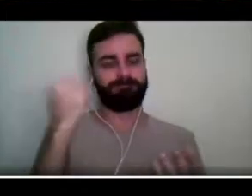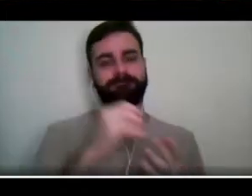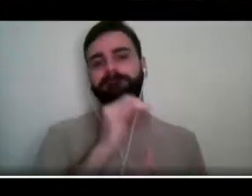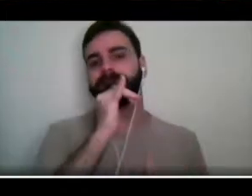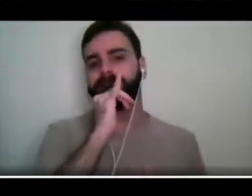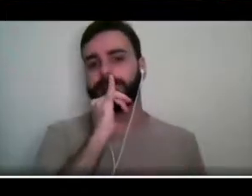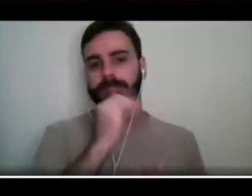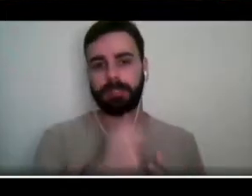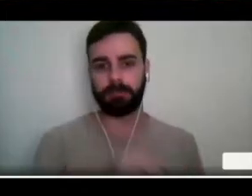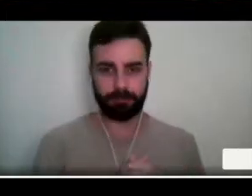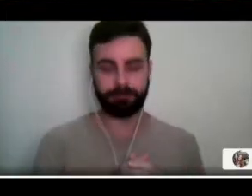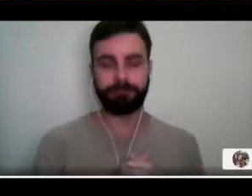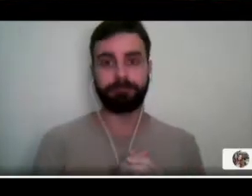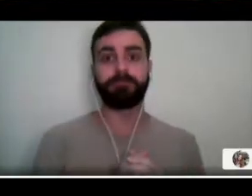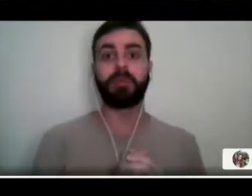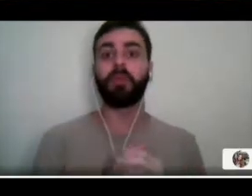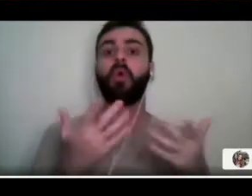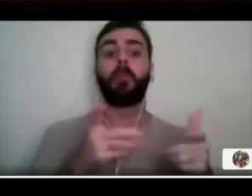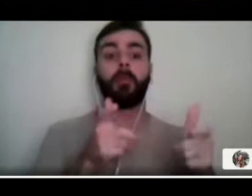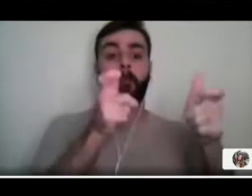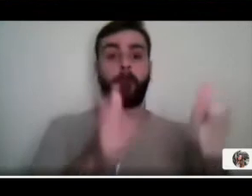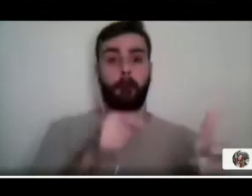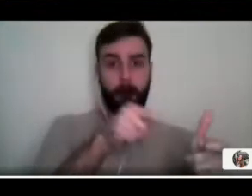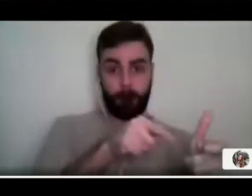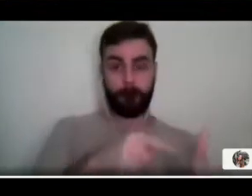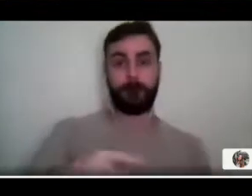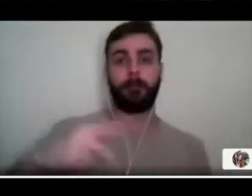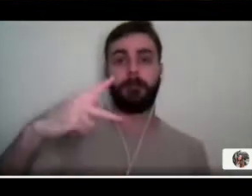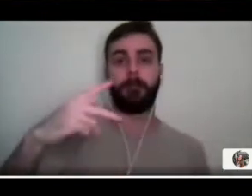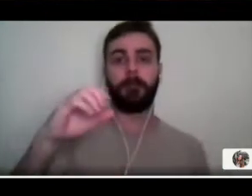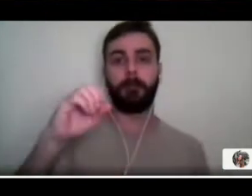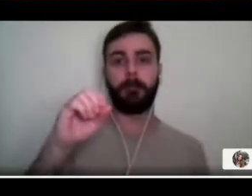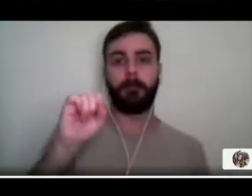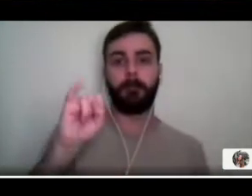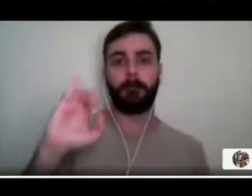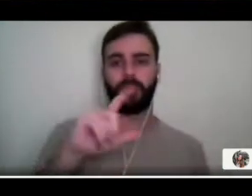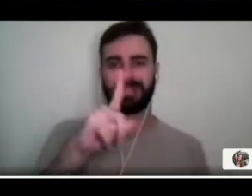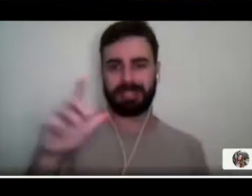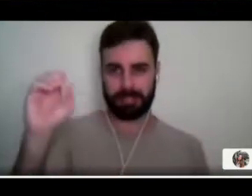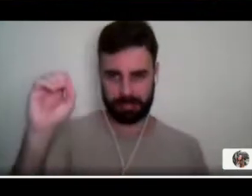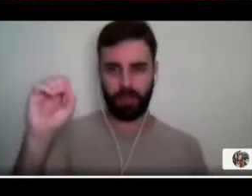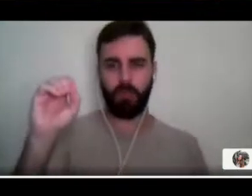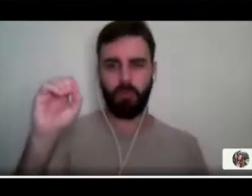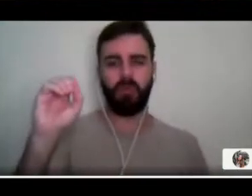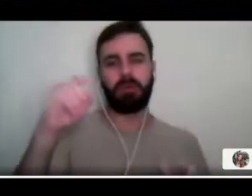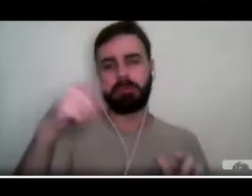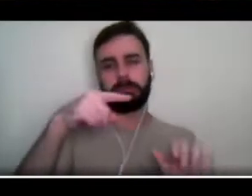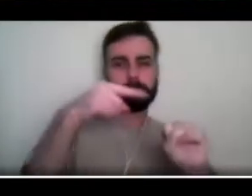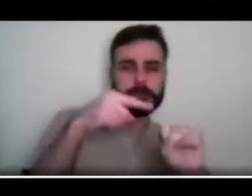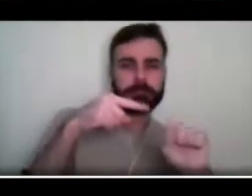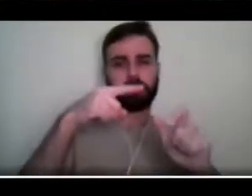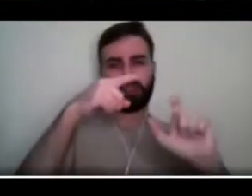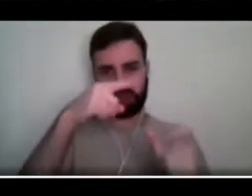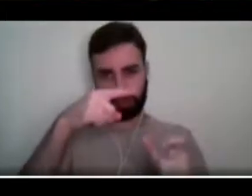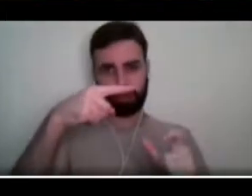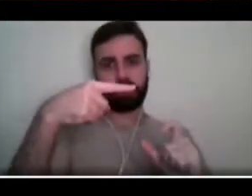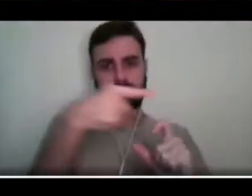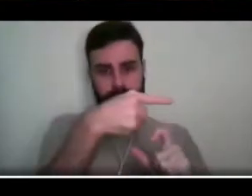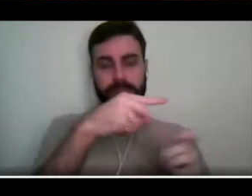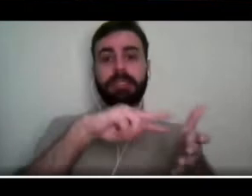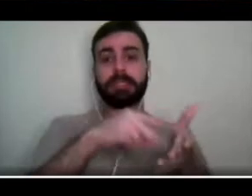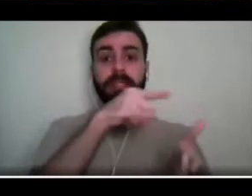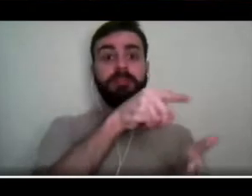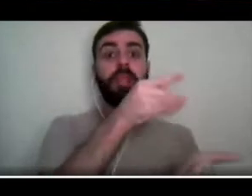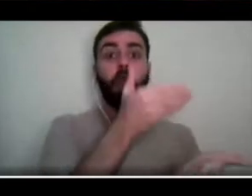Por exemplo, o vetor posição, o que é o vetor posição? O vetor posição é um vetor que vai